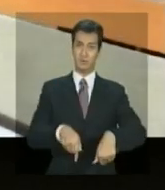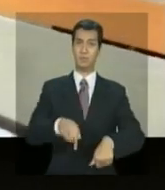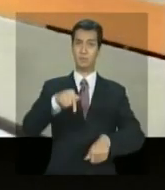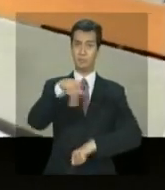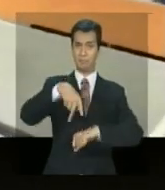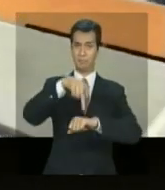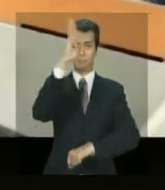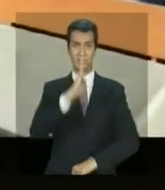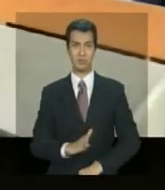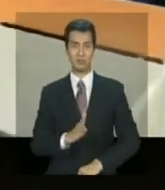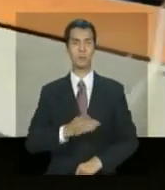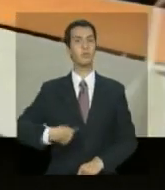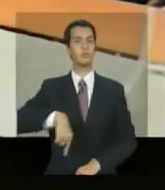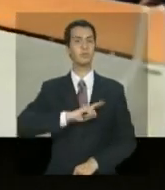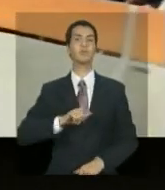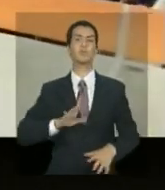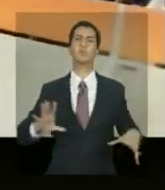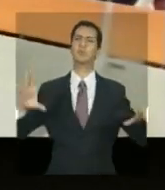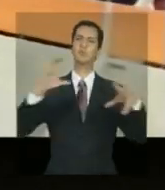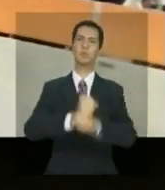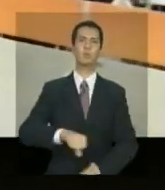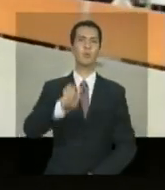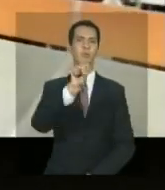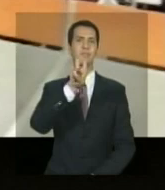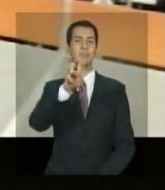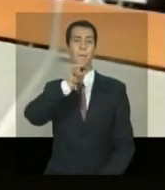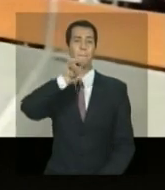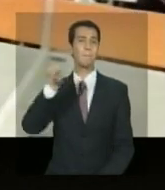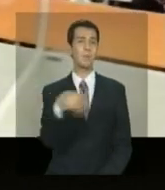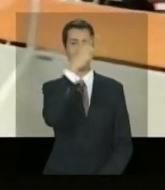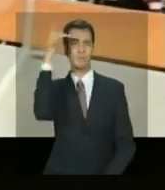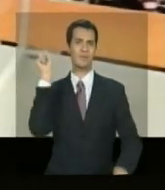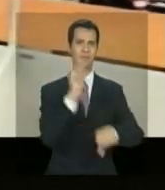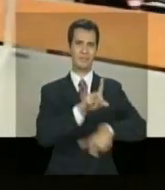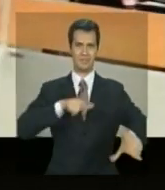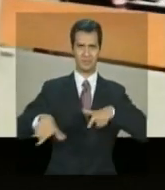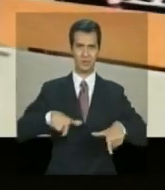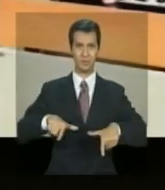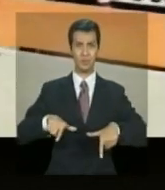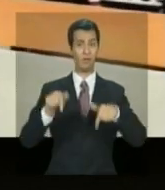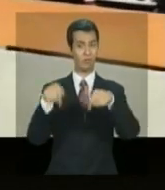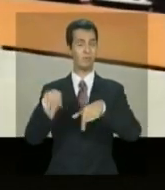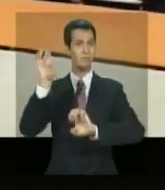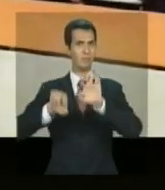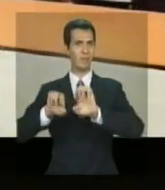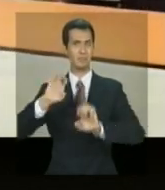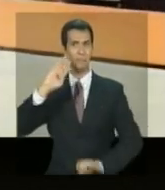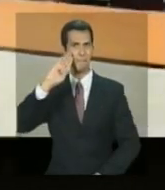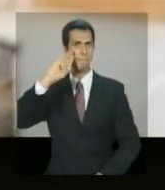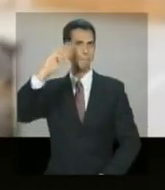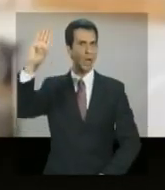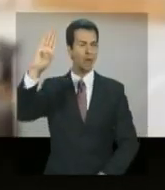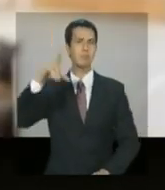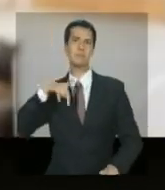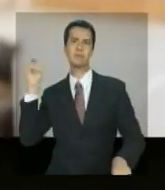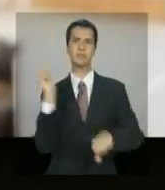somos 85 mil funcionários e um dos maiores empregadores do país.